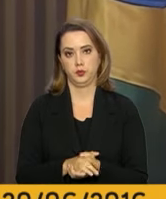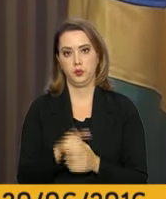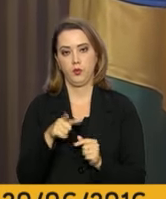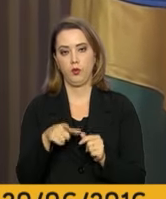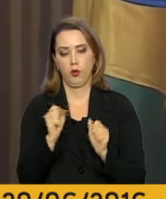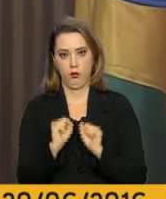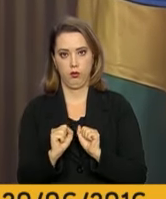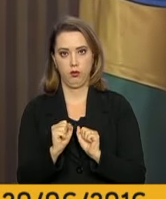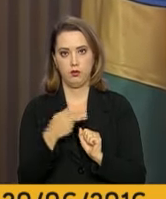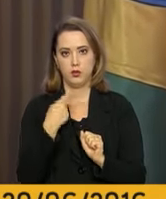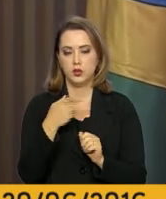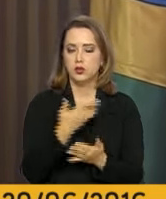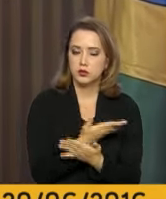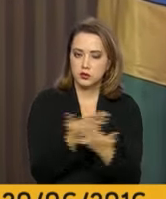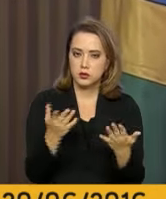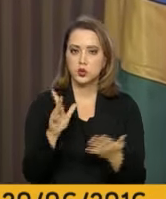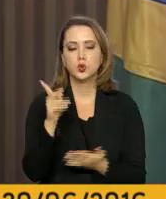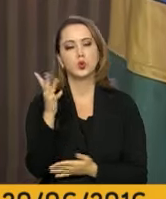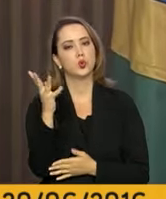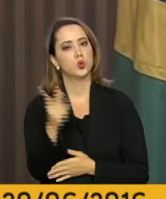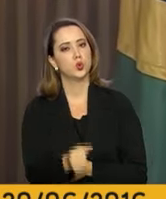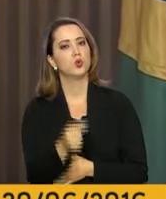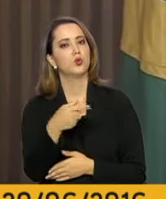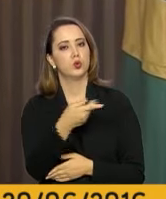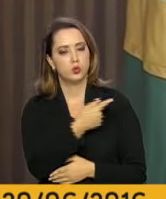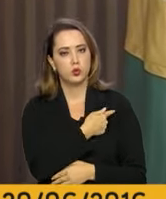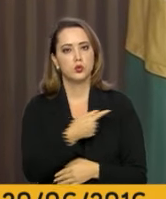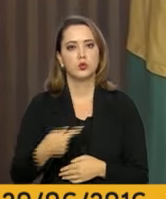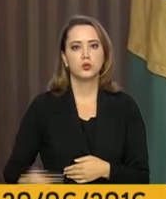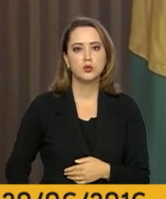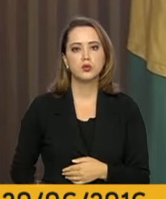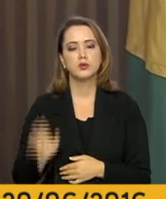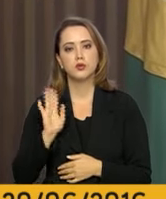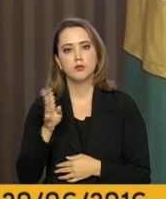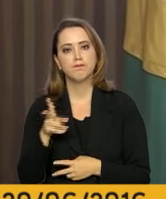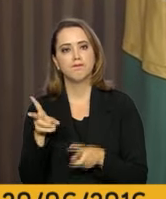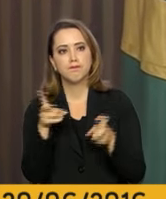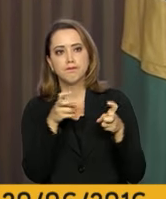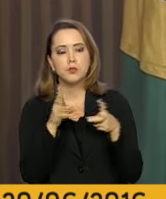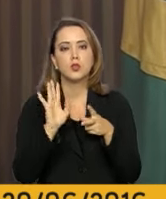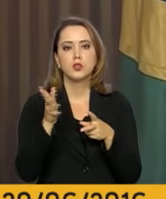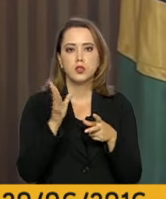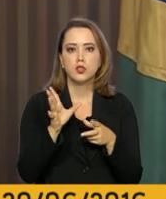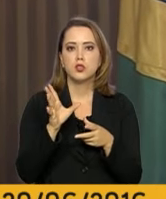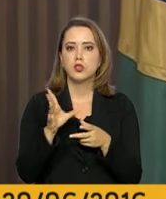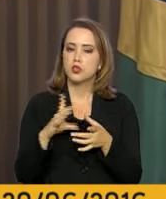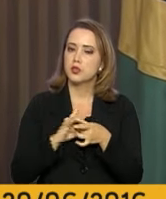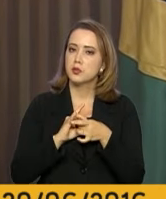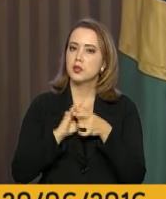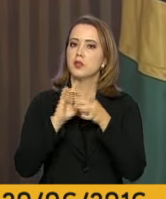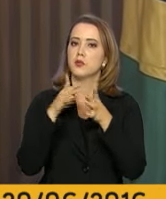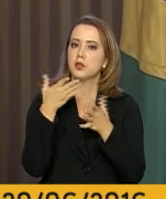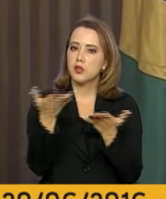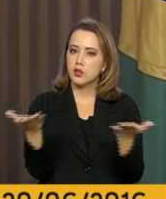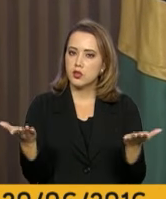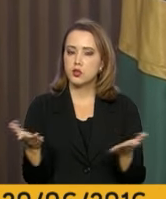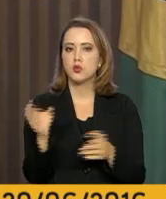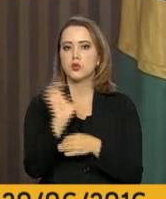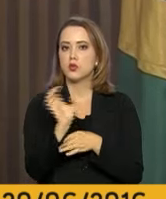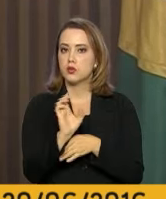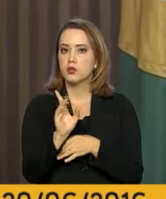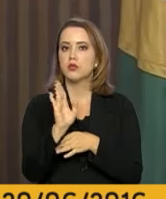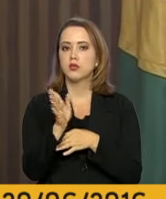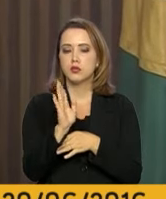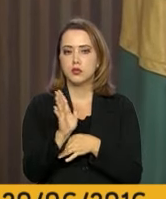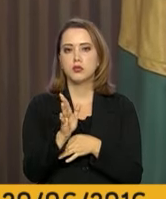senhores são todos governadores e portanto atentos à autonomia dos seus estados e cientes e conscientes